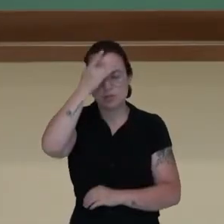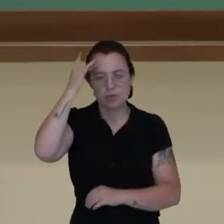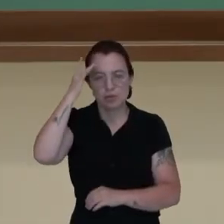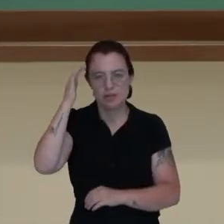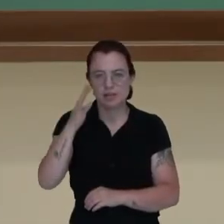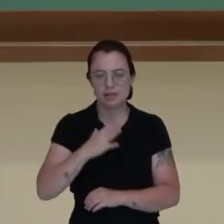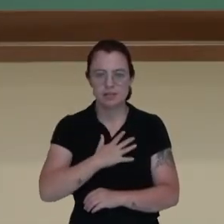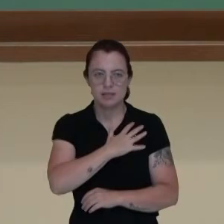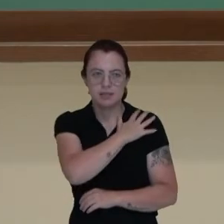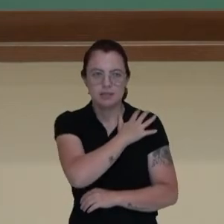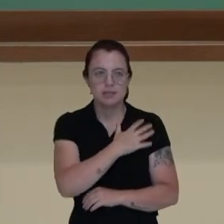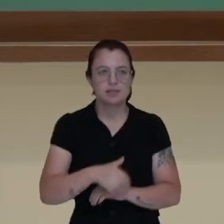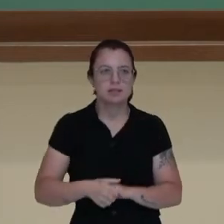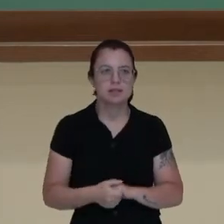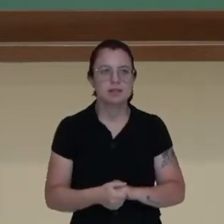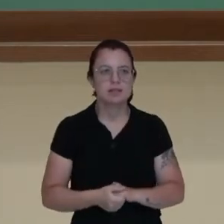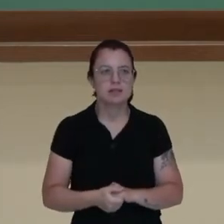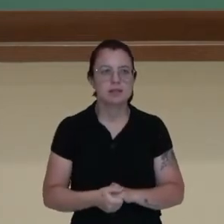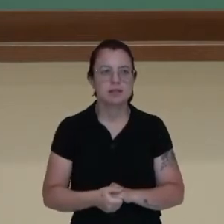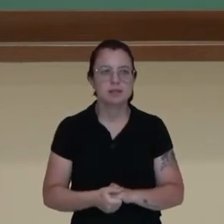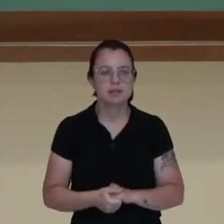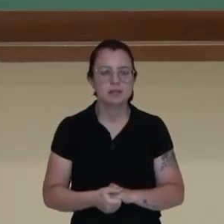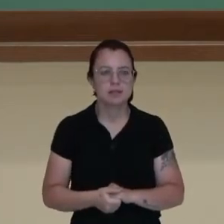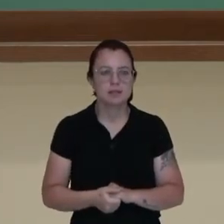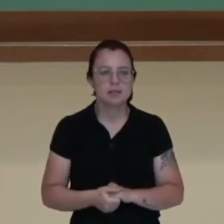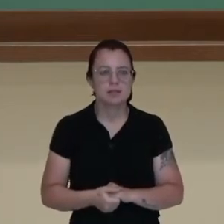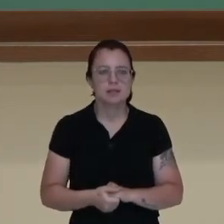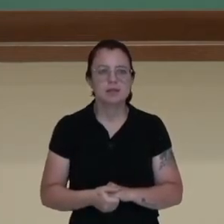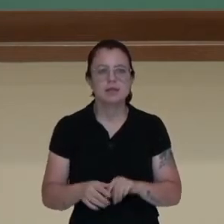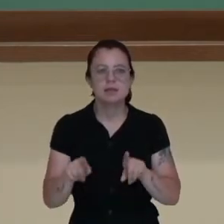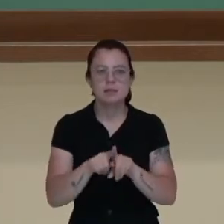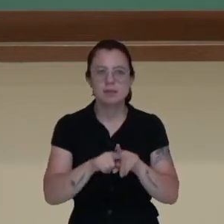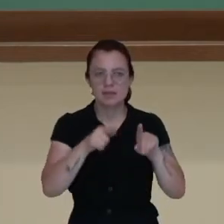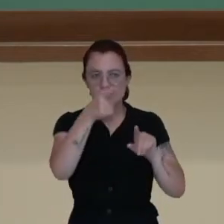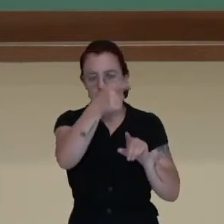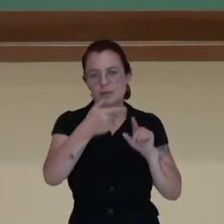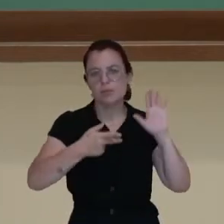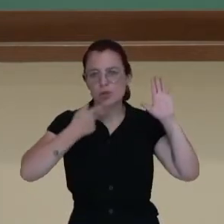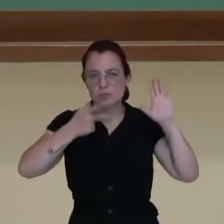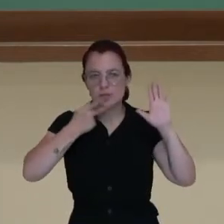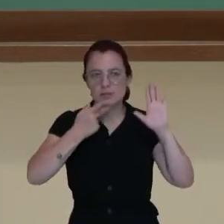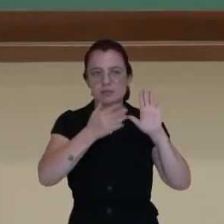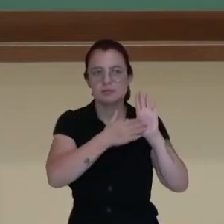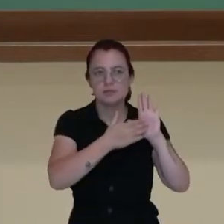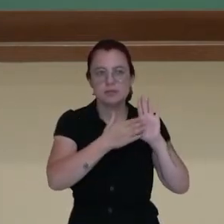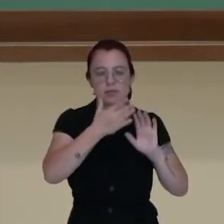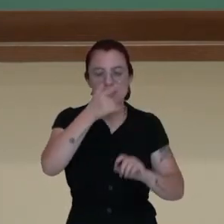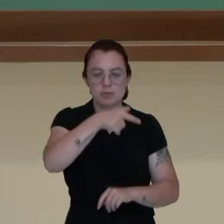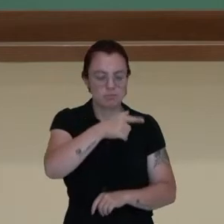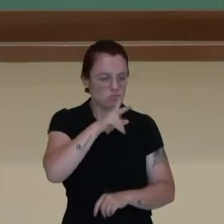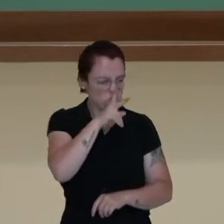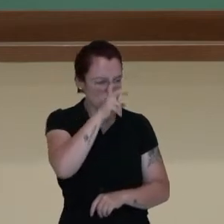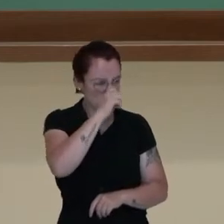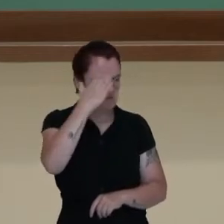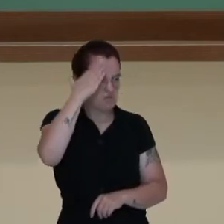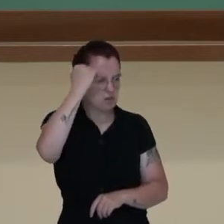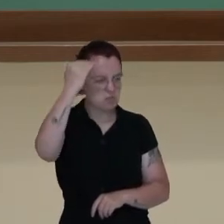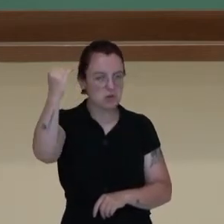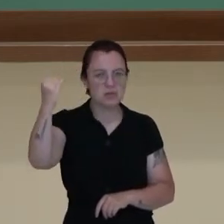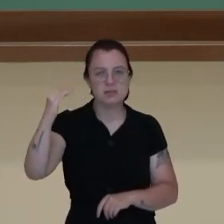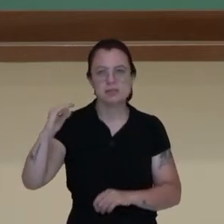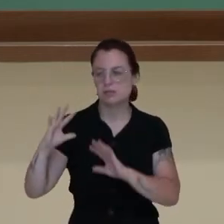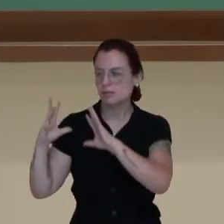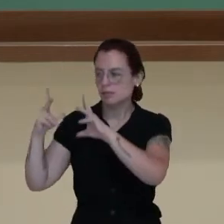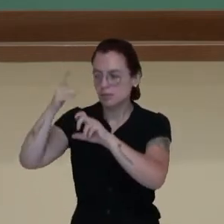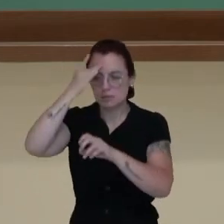estavam do lado dos tenentes também. E com essas promessas de campanha, Vargas foi se tornando cada vez mais popular,